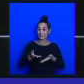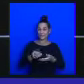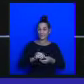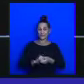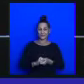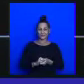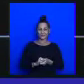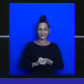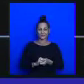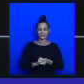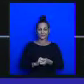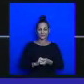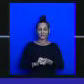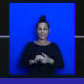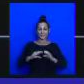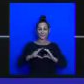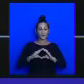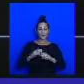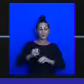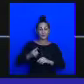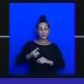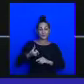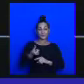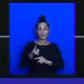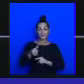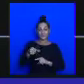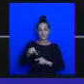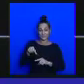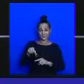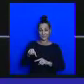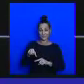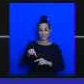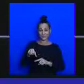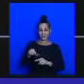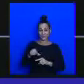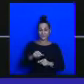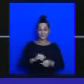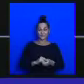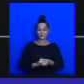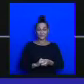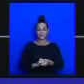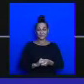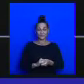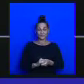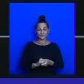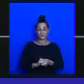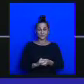agora. E essa é a bola 69.